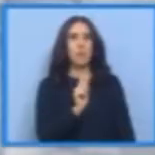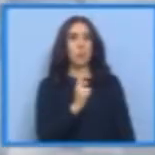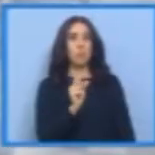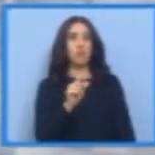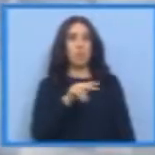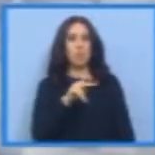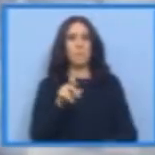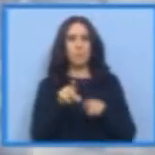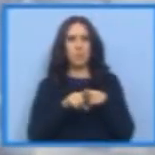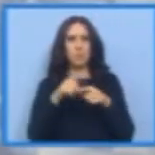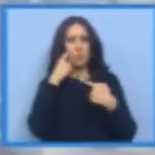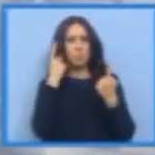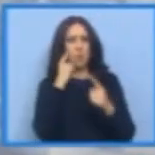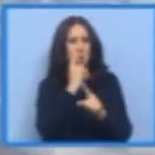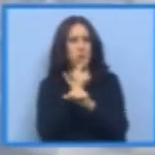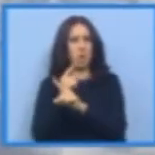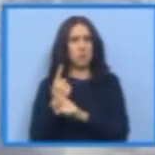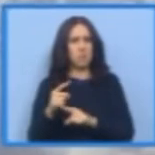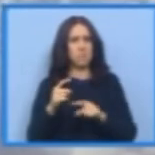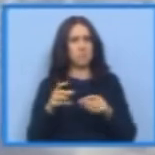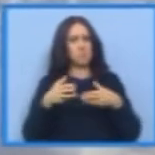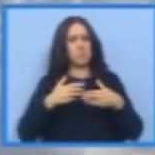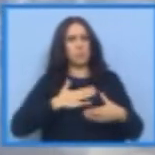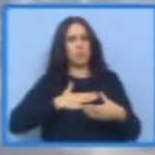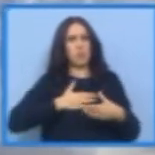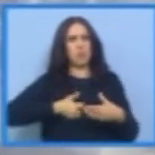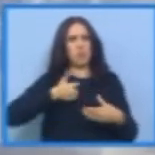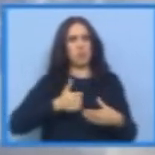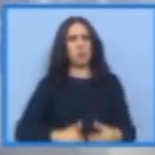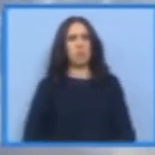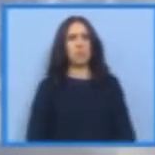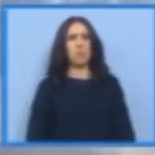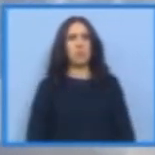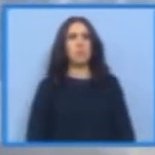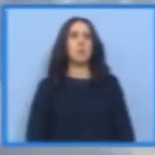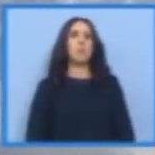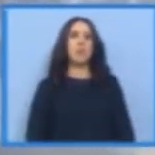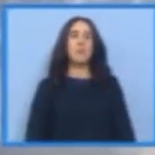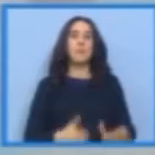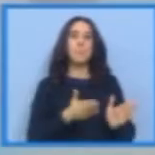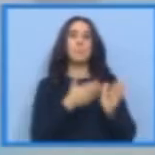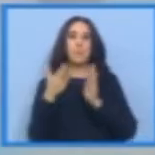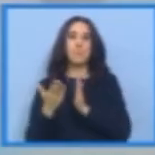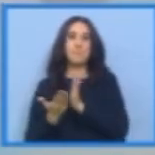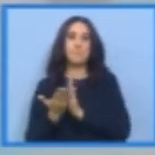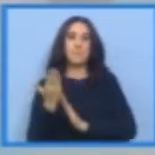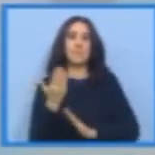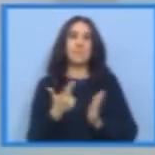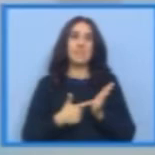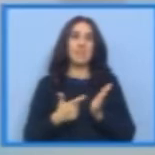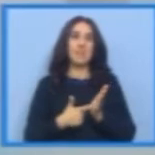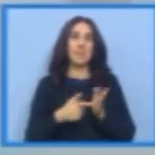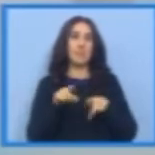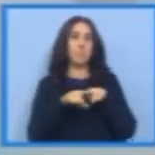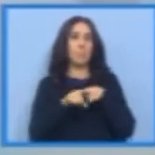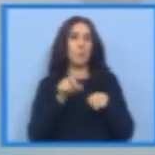vão afirmando essa dimensão securitária? Por um lado persistem e depois há necessidade, olhando aqui para as